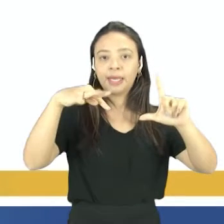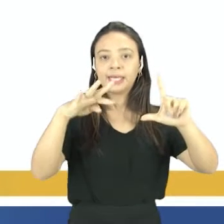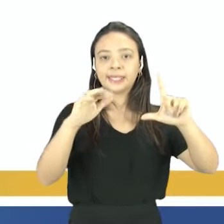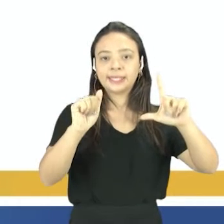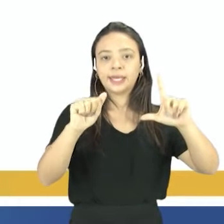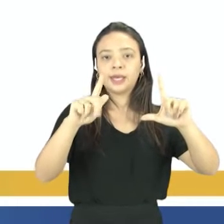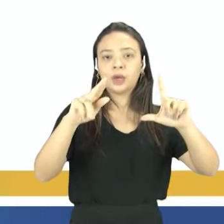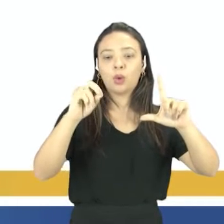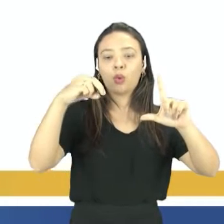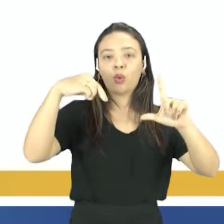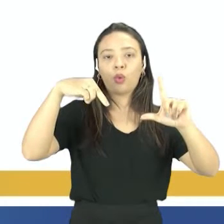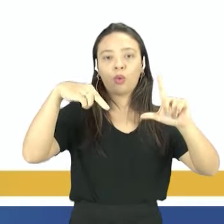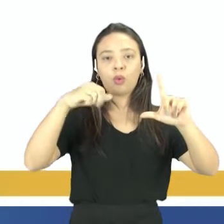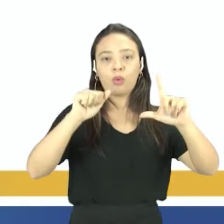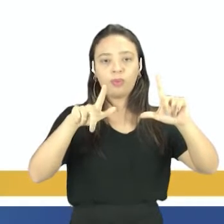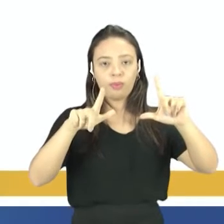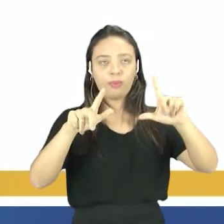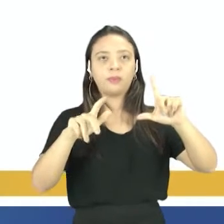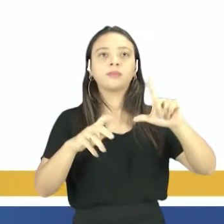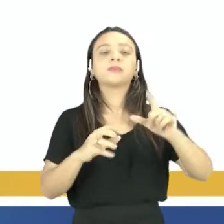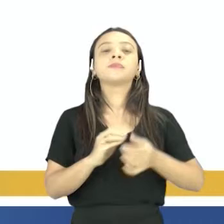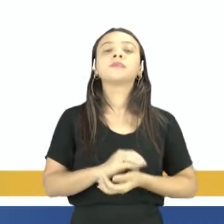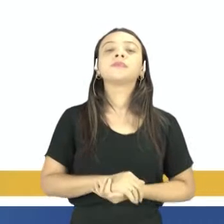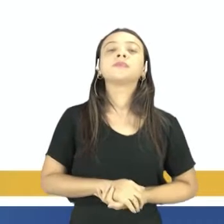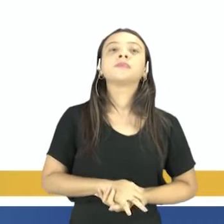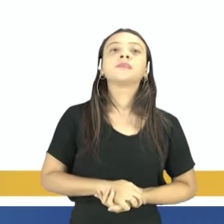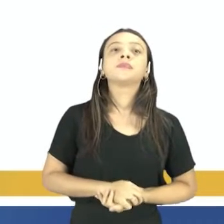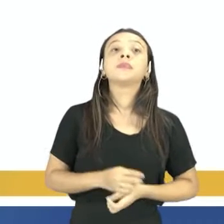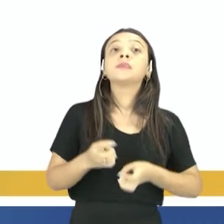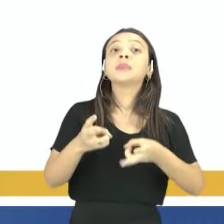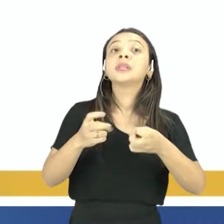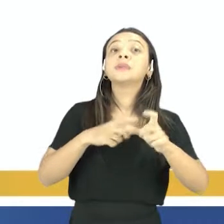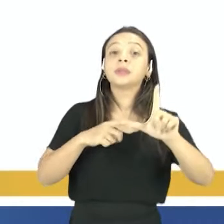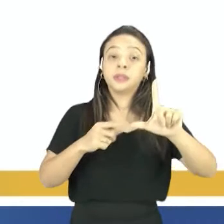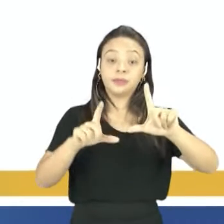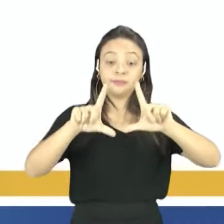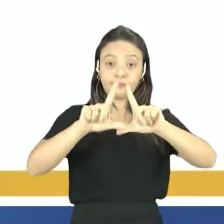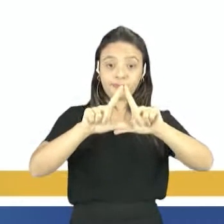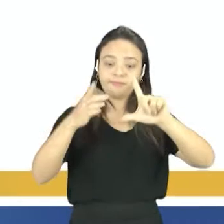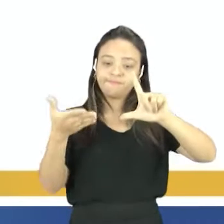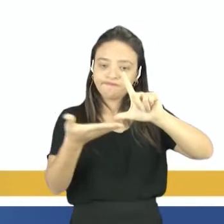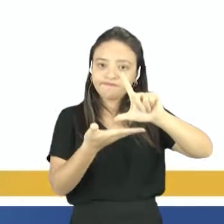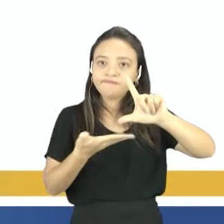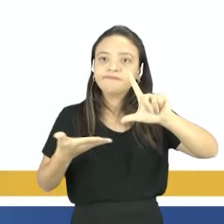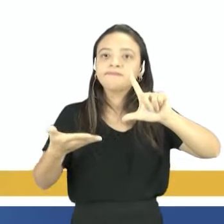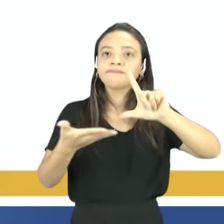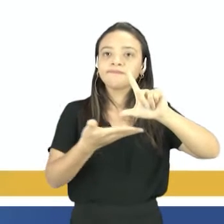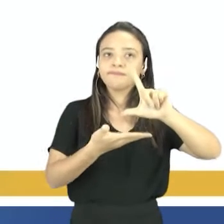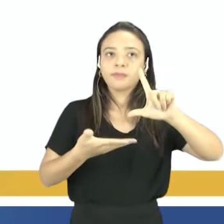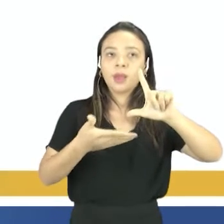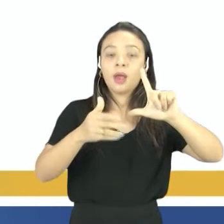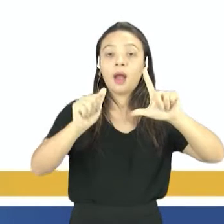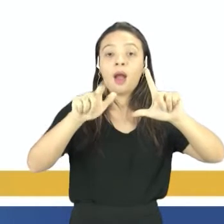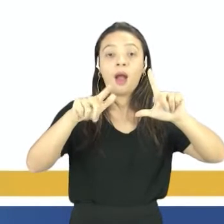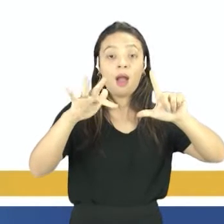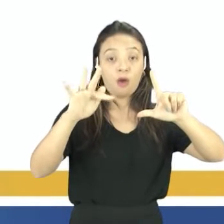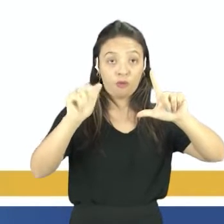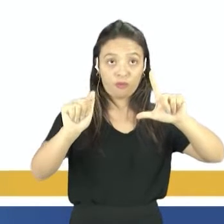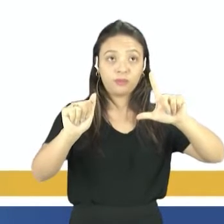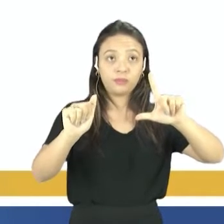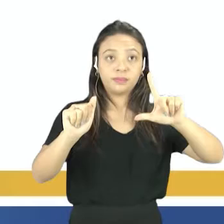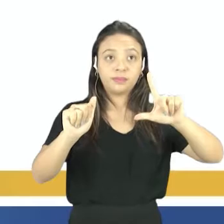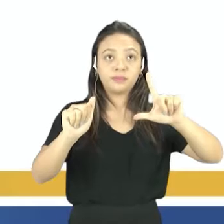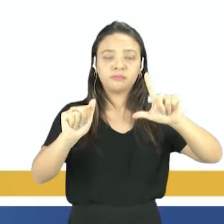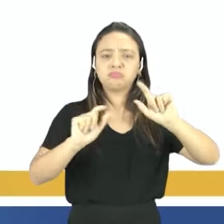de pirâmide pentagonal. Repare que aqui eu tenho o plano da base, que contém a base, que é o plano alfa. E é o que